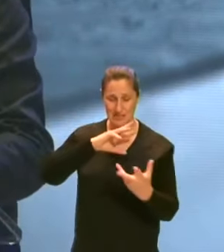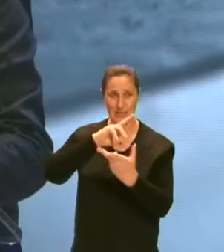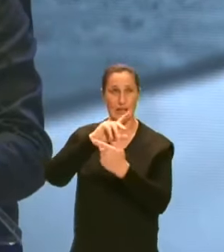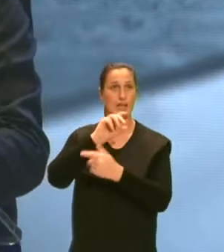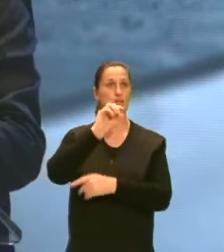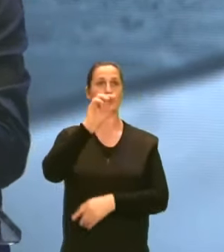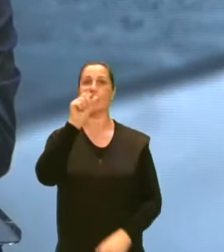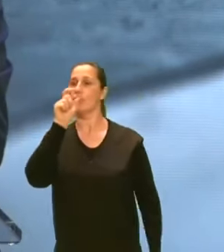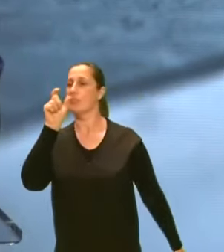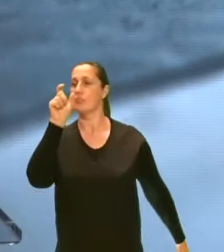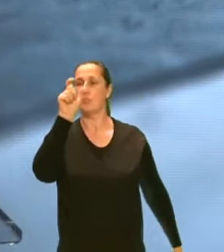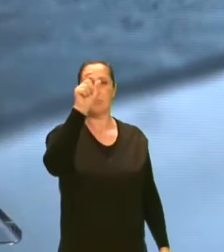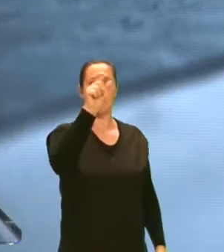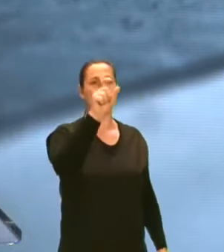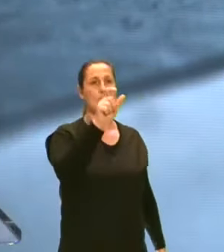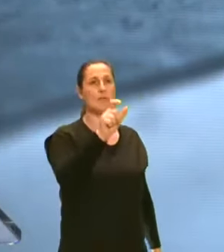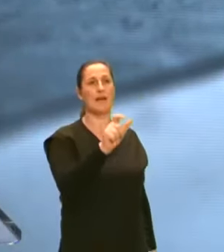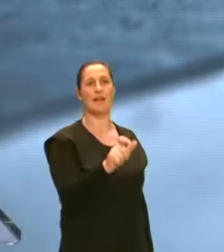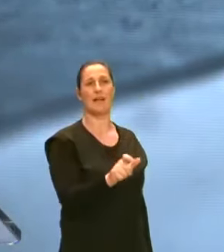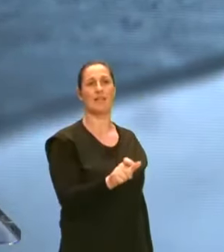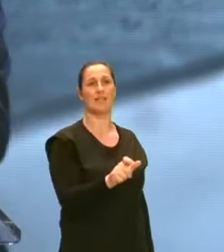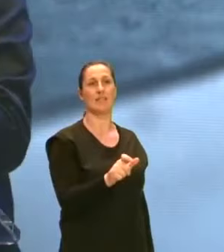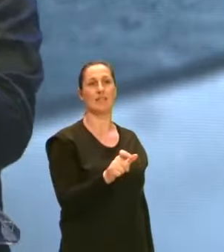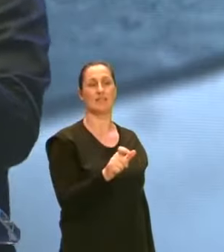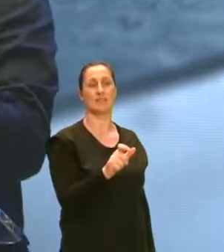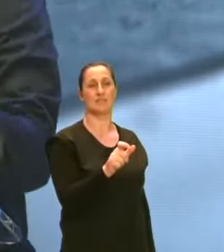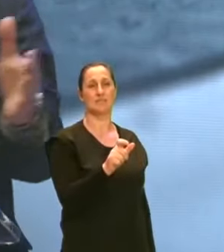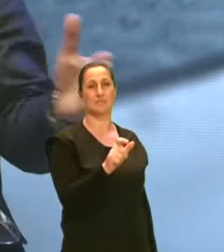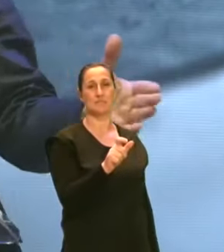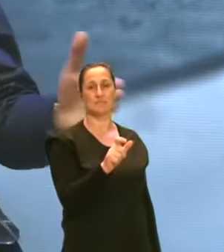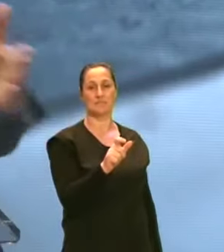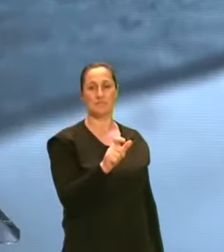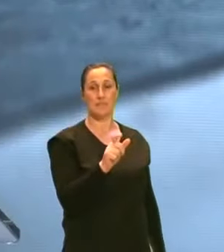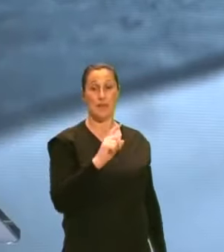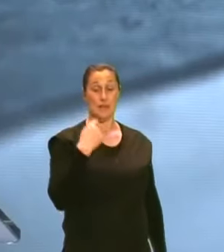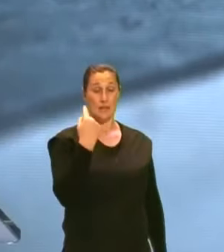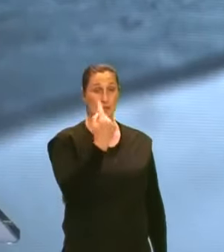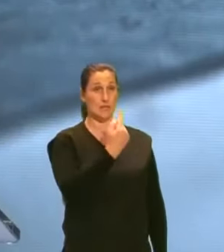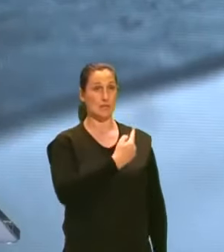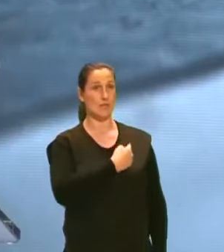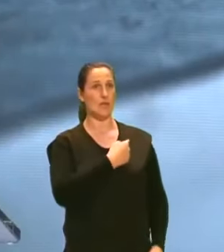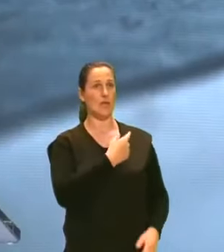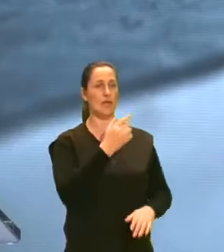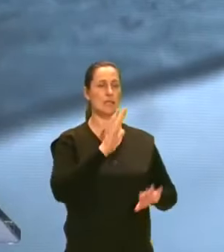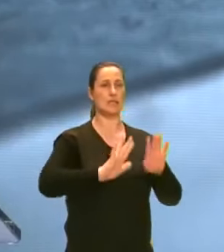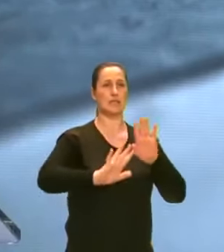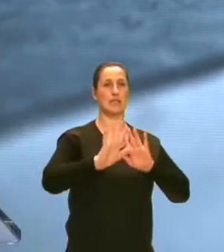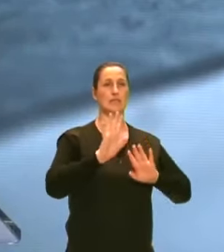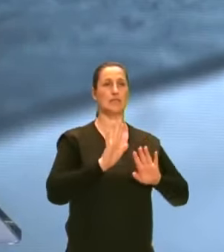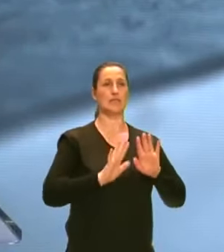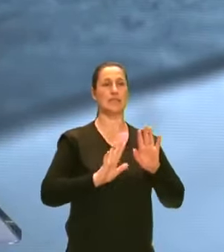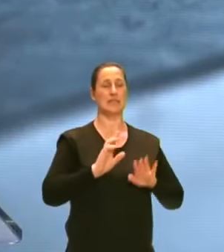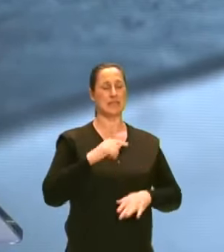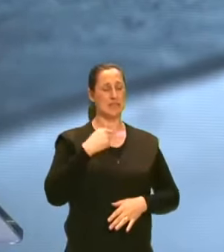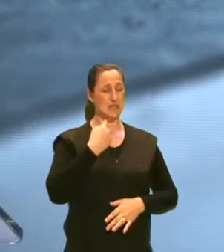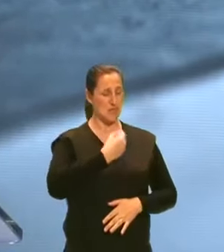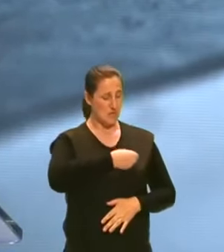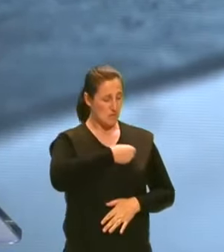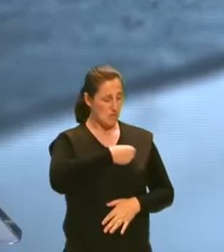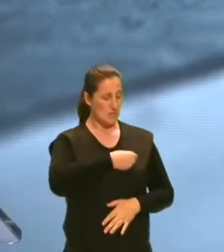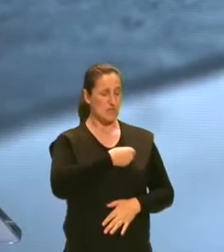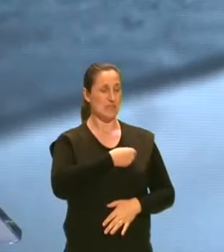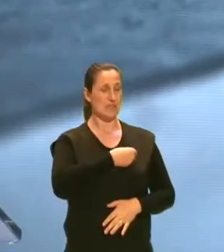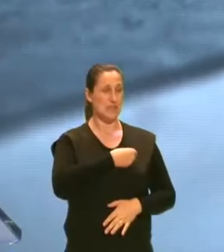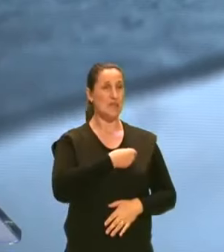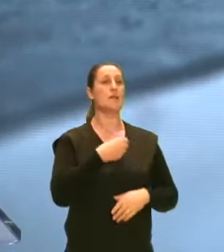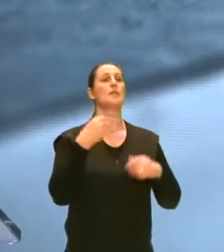voz. E nós precisamos, quando nós estamos passando por situações na peregrinação da nossa vida,